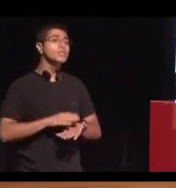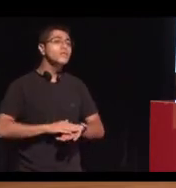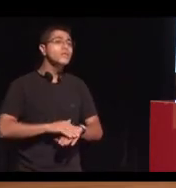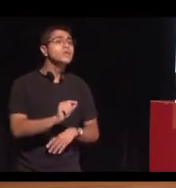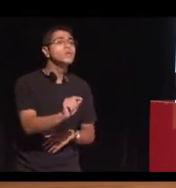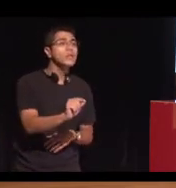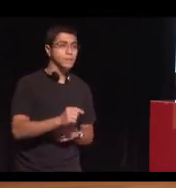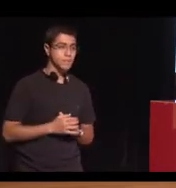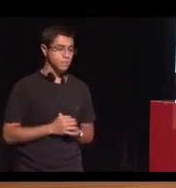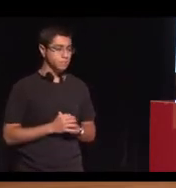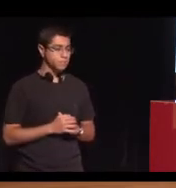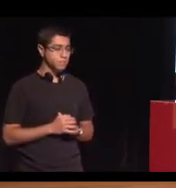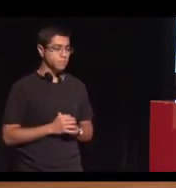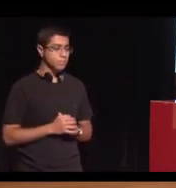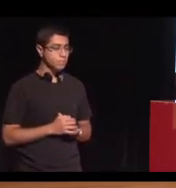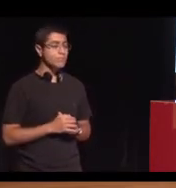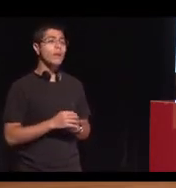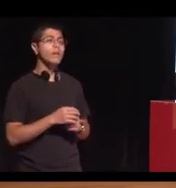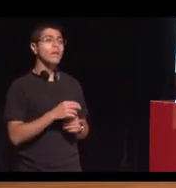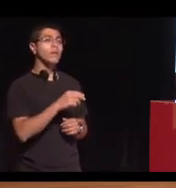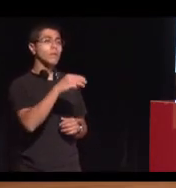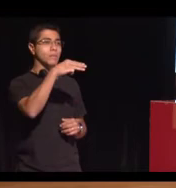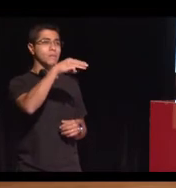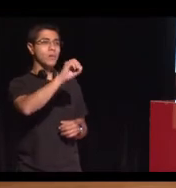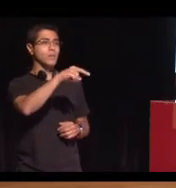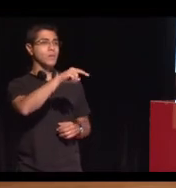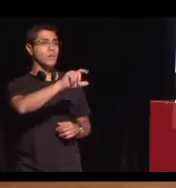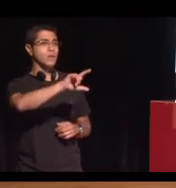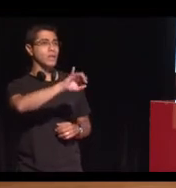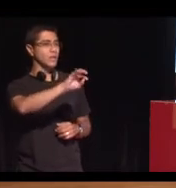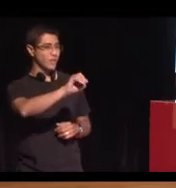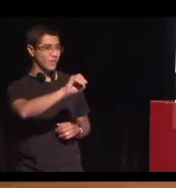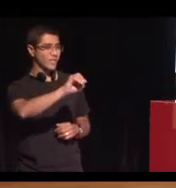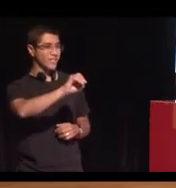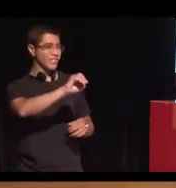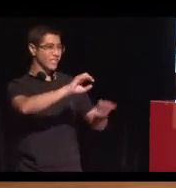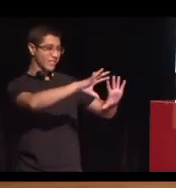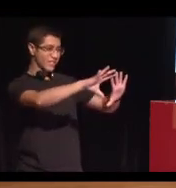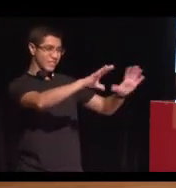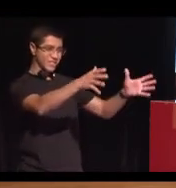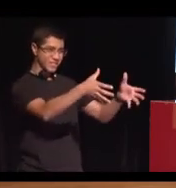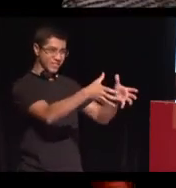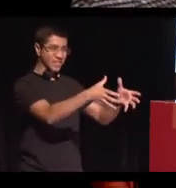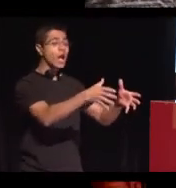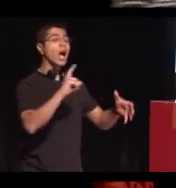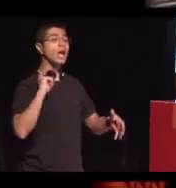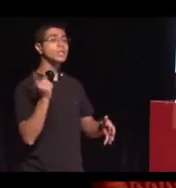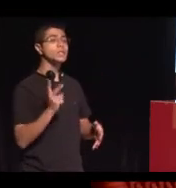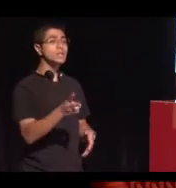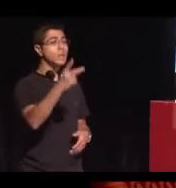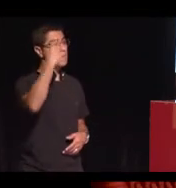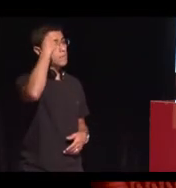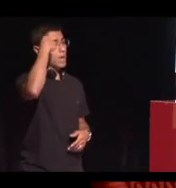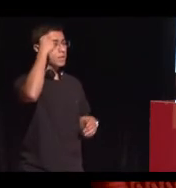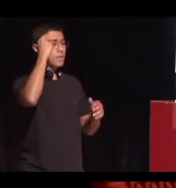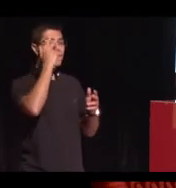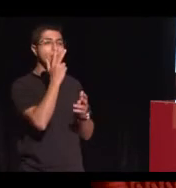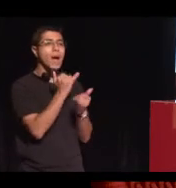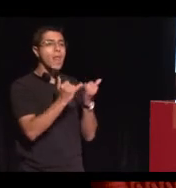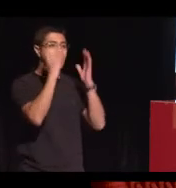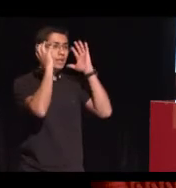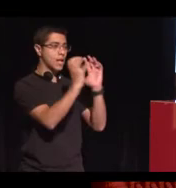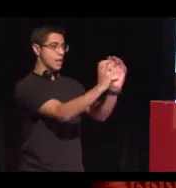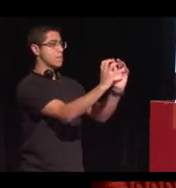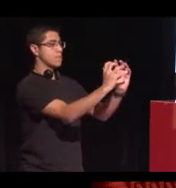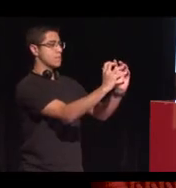olha um monolito, a gente pensa isso aqui, né? A gente pensa um cérebro, que é uma coisa, aquele bloco de coisa que faz tudo. Então, a gente teve que entender o